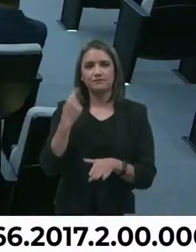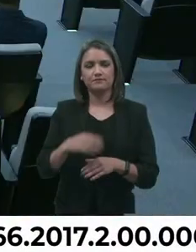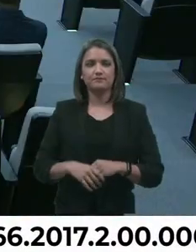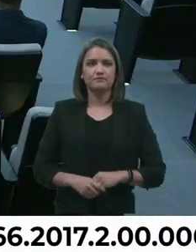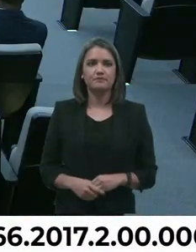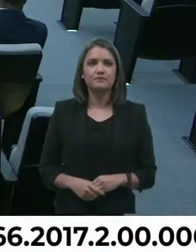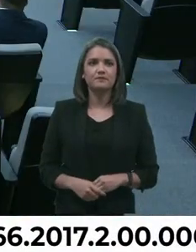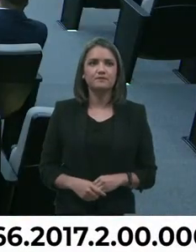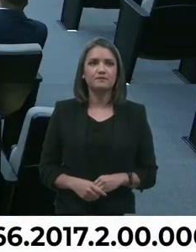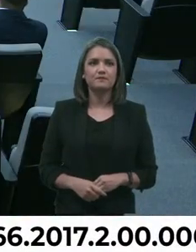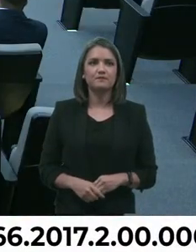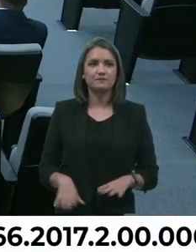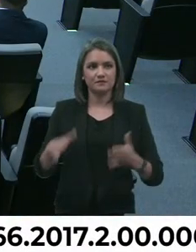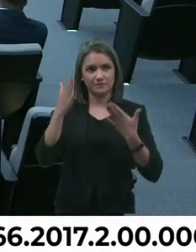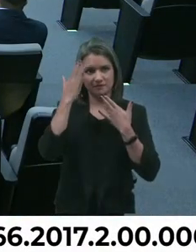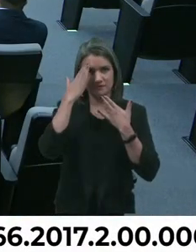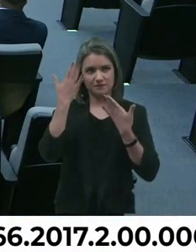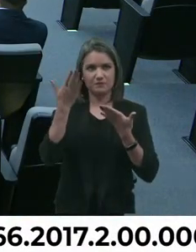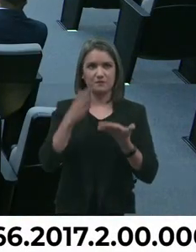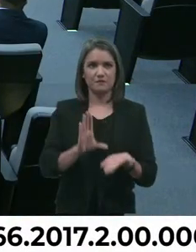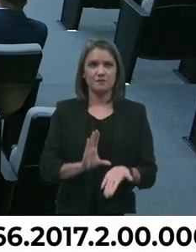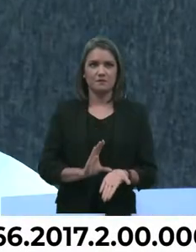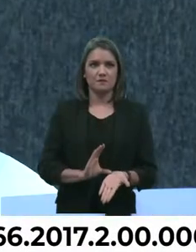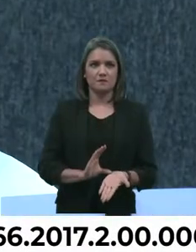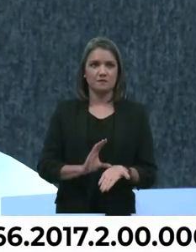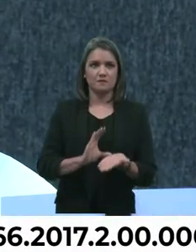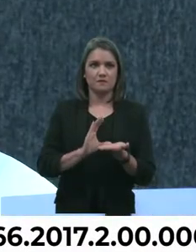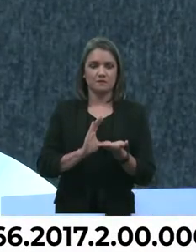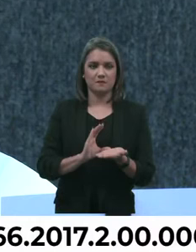Pois não. Obrigada, conselheiro